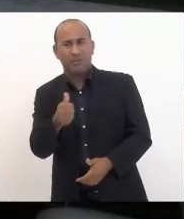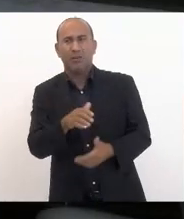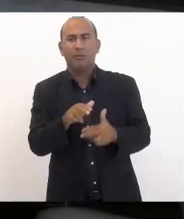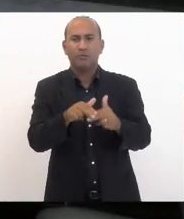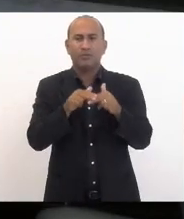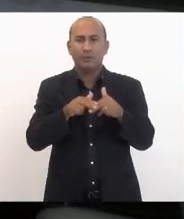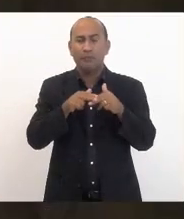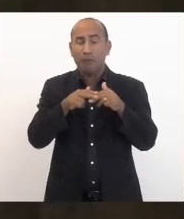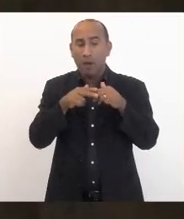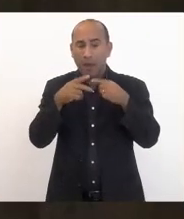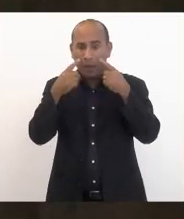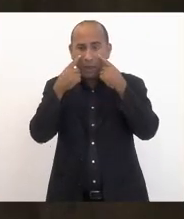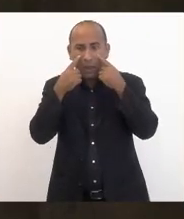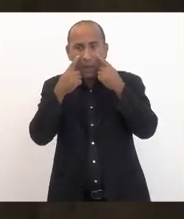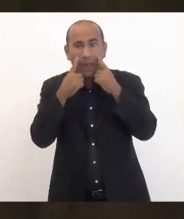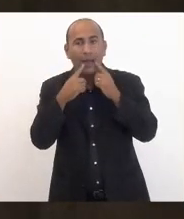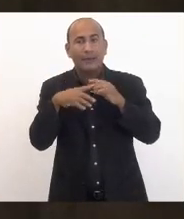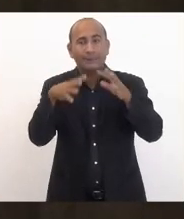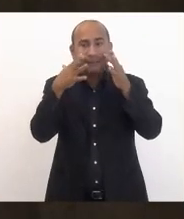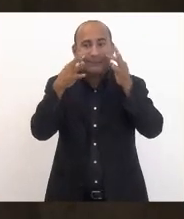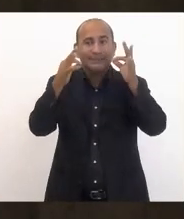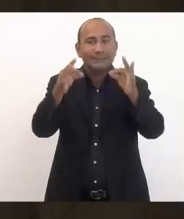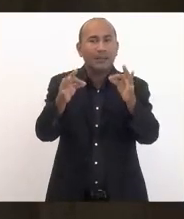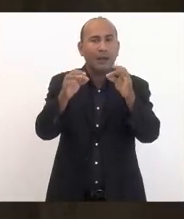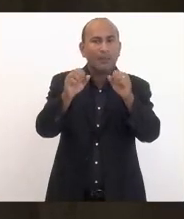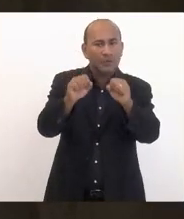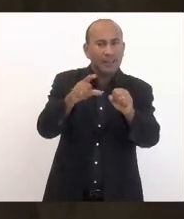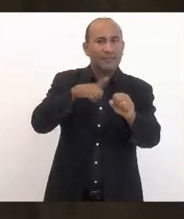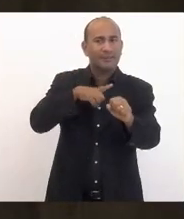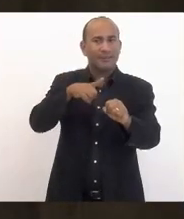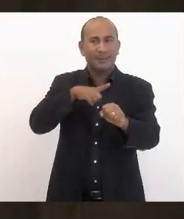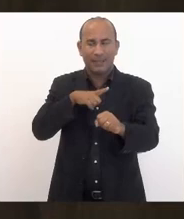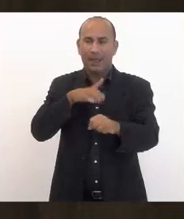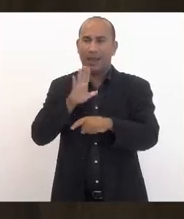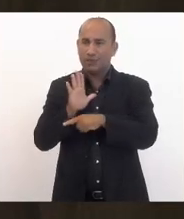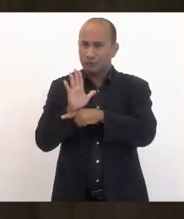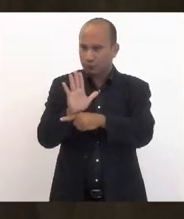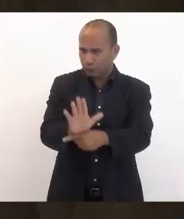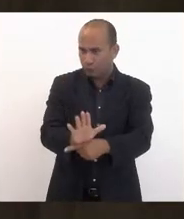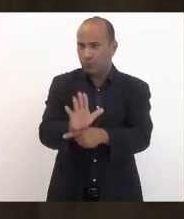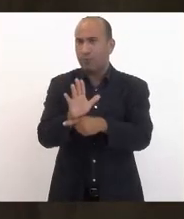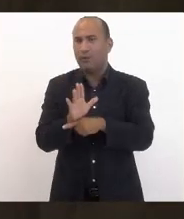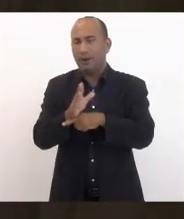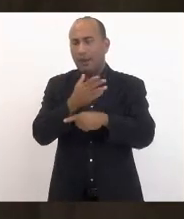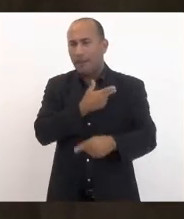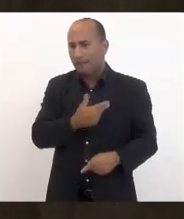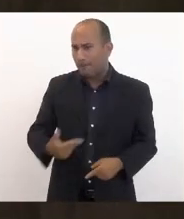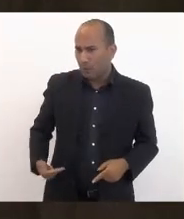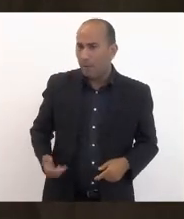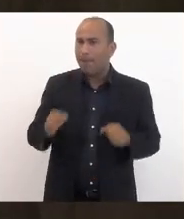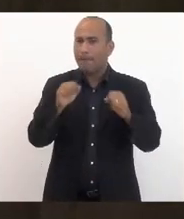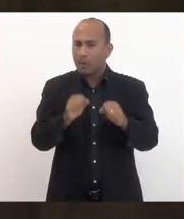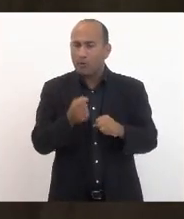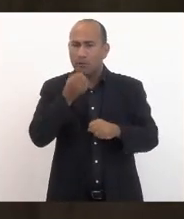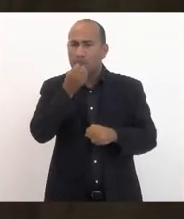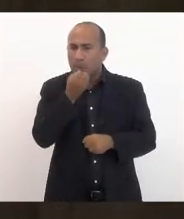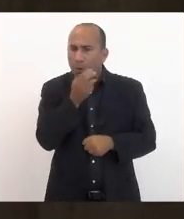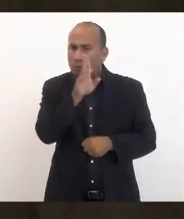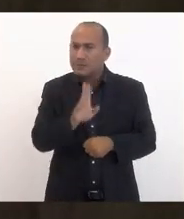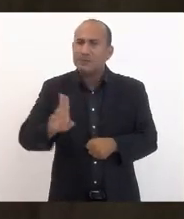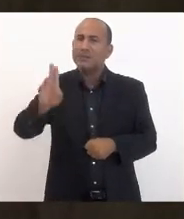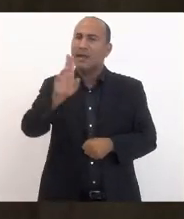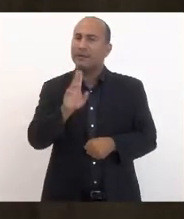os olhos bem abertos para garantir que os recursos públicos sejam realmente bem utilizados.